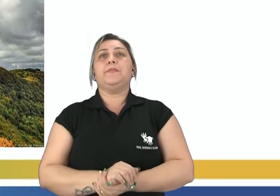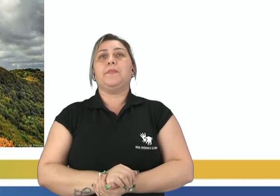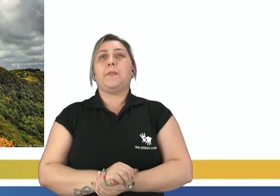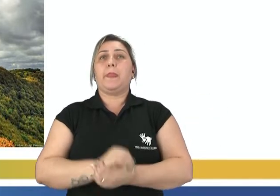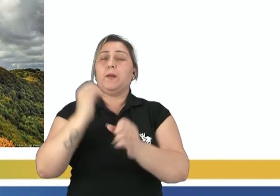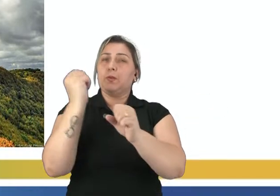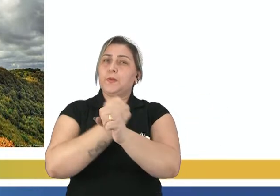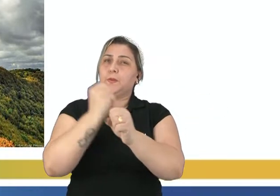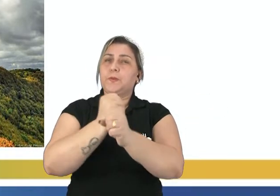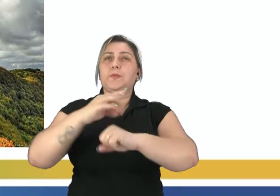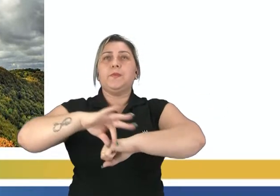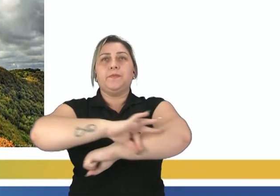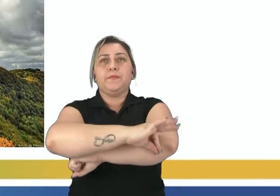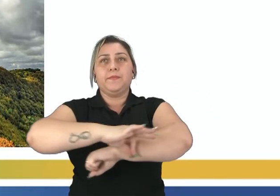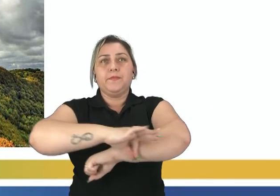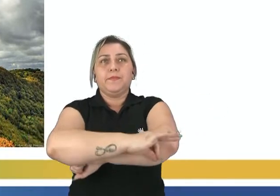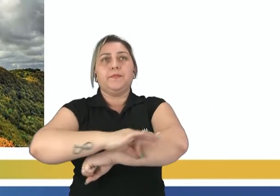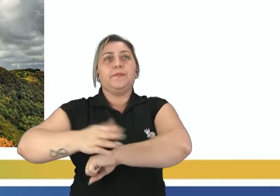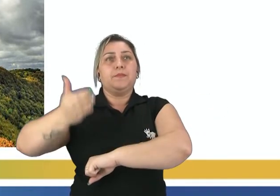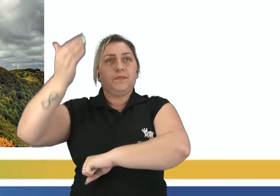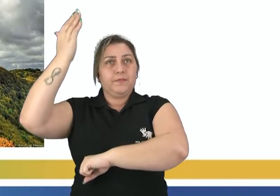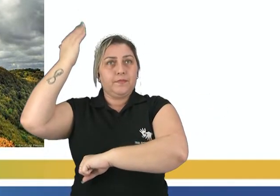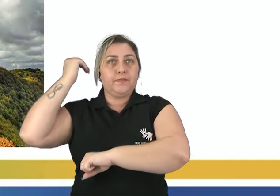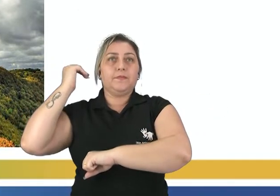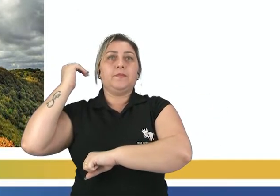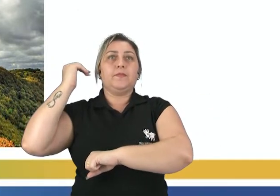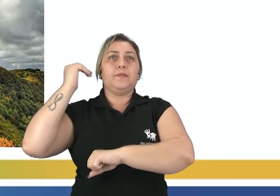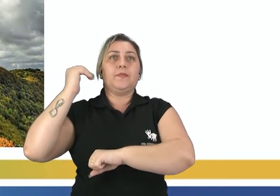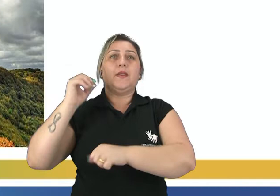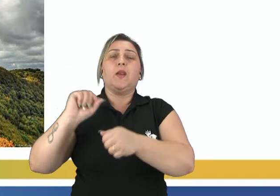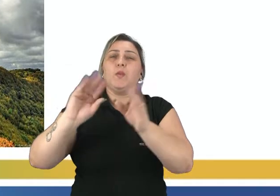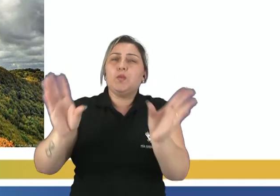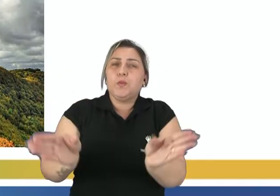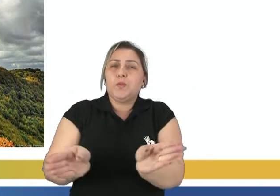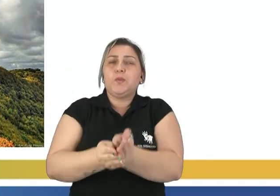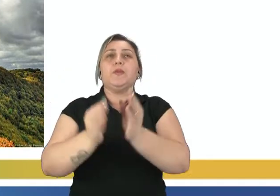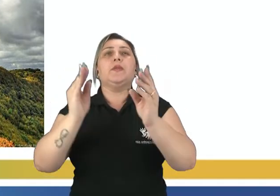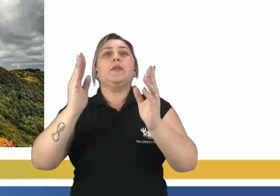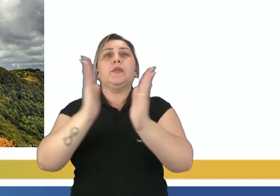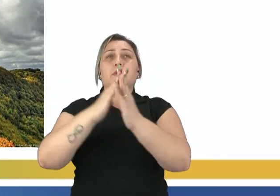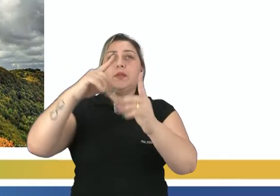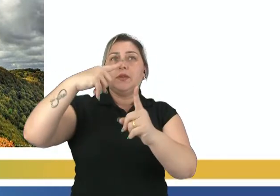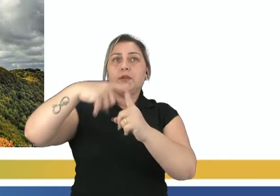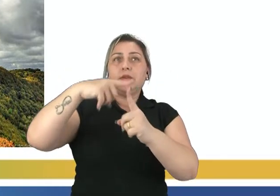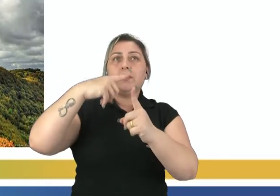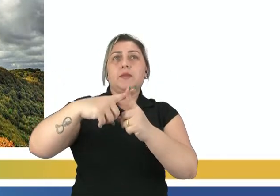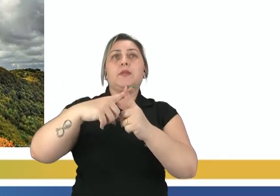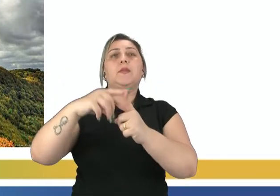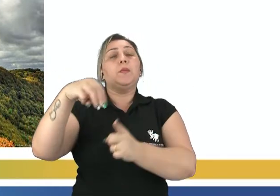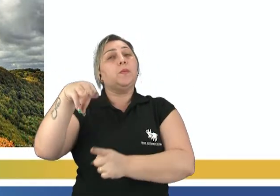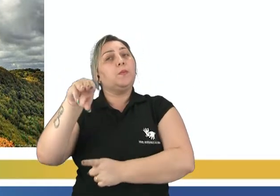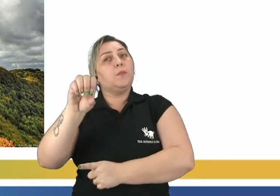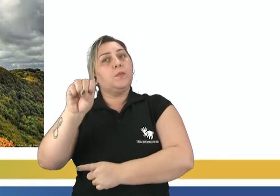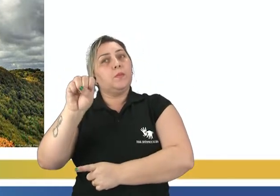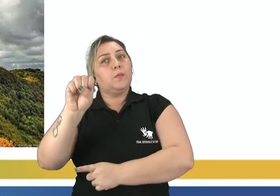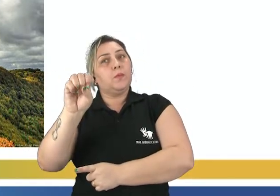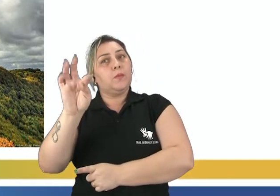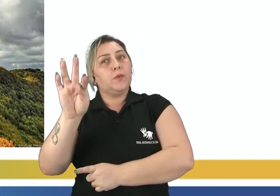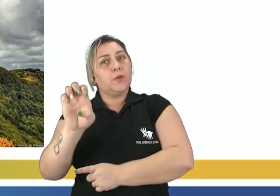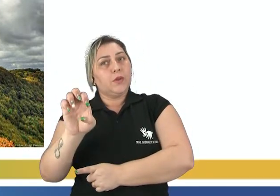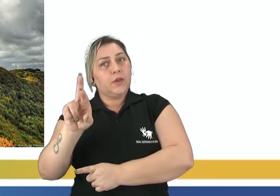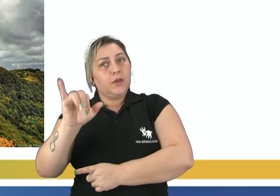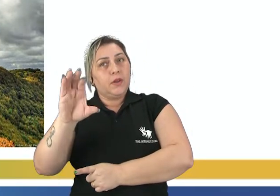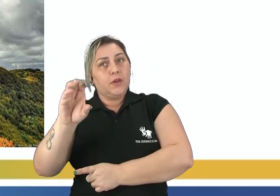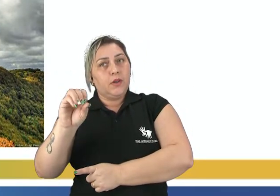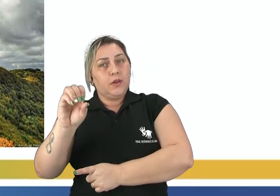muitos. A maioria das construções arquitetônicas da época se resumiram em igrejas, mosteiros e